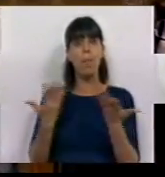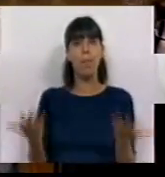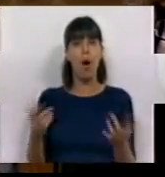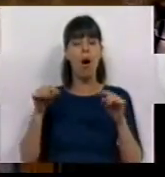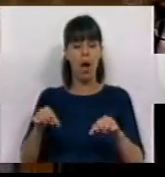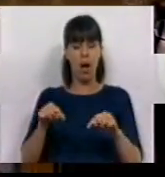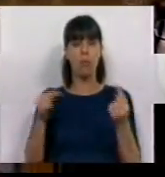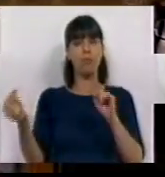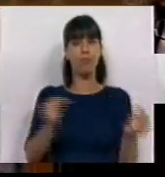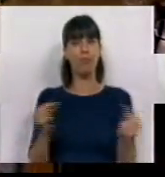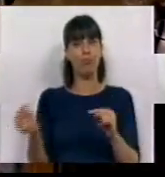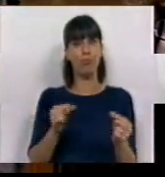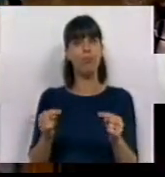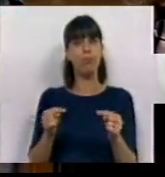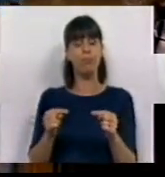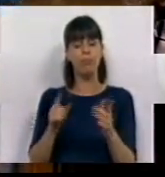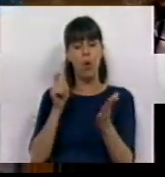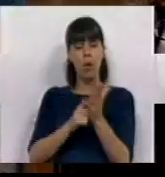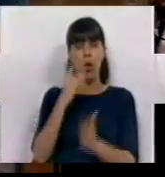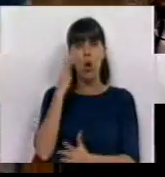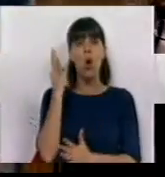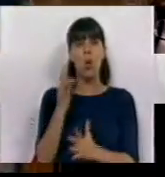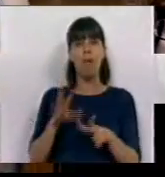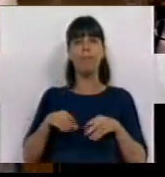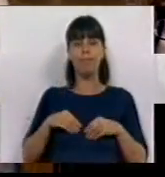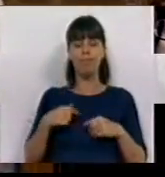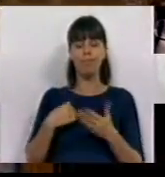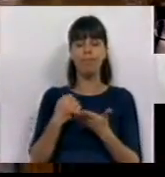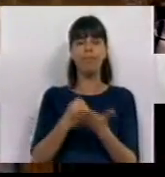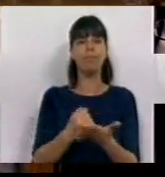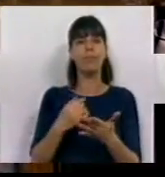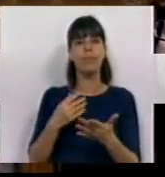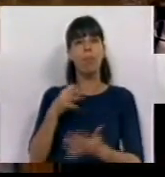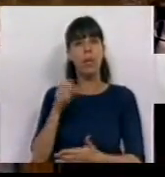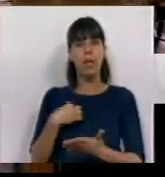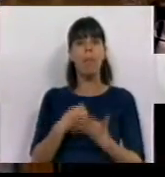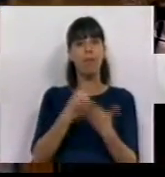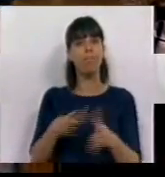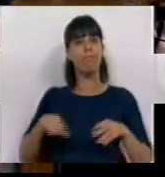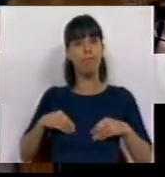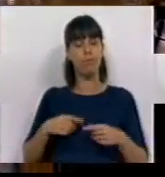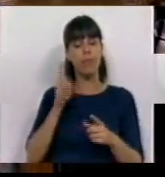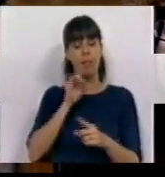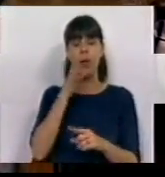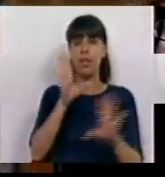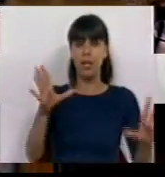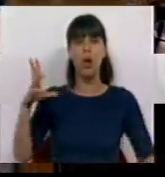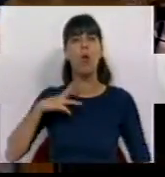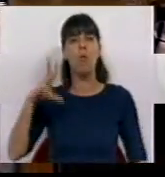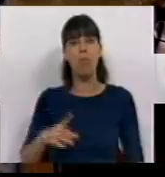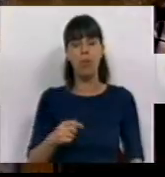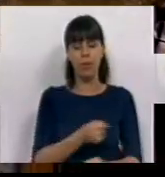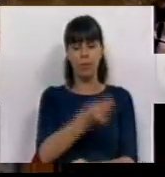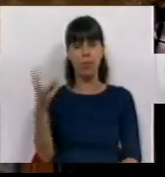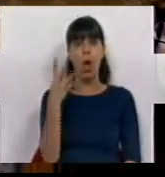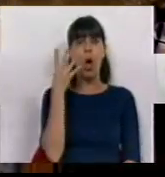aqui são hoje discutidas, designadamente o ponto 4, colhe naturalmente o acolhimento do PCP. Importa dizer que em Portugal uma